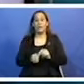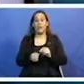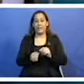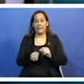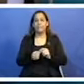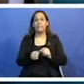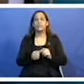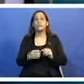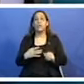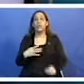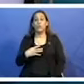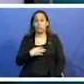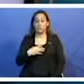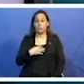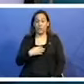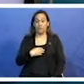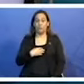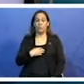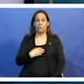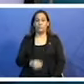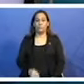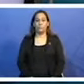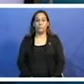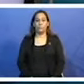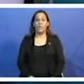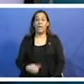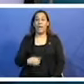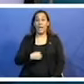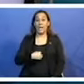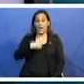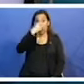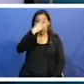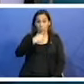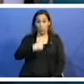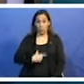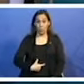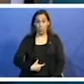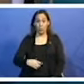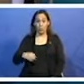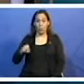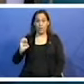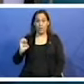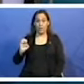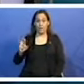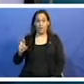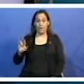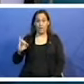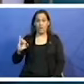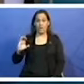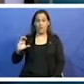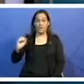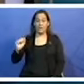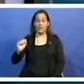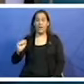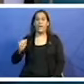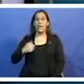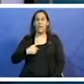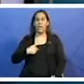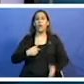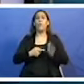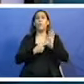dela nesse gênero. Vamos ler comigo. Eu sou Érica Montenegro. Aqui vou me